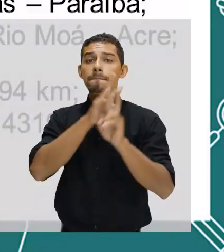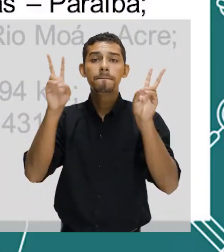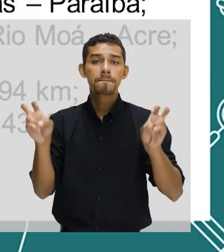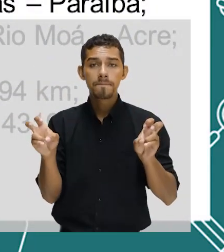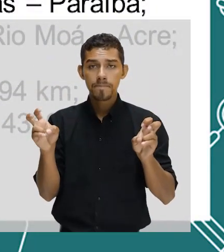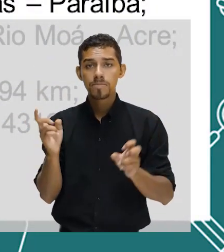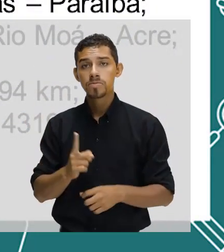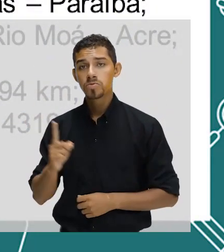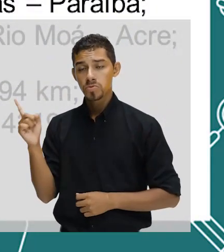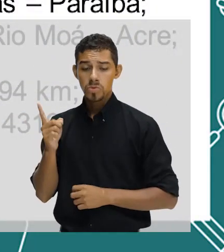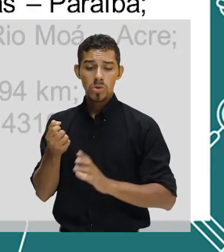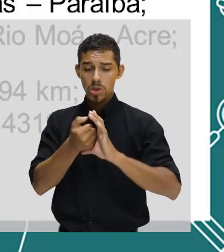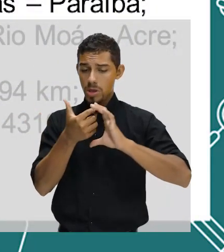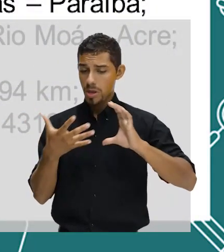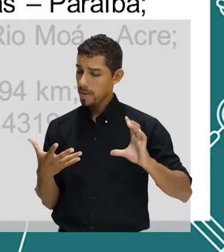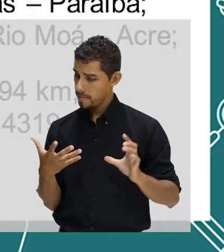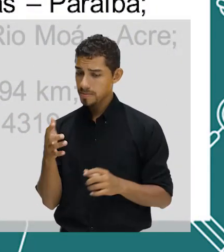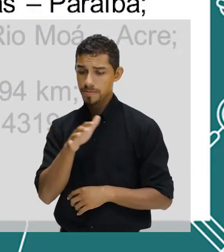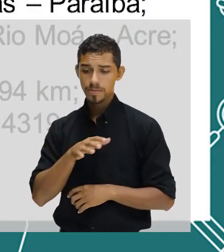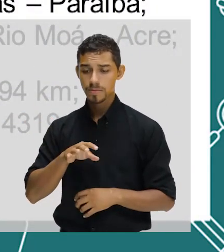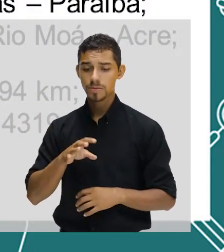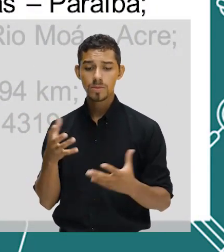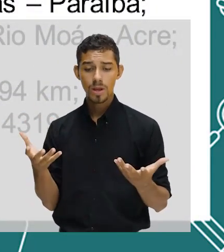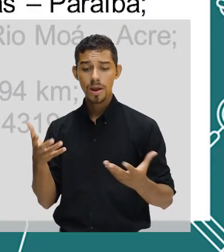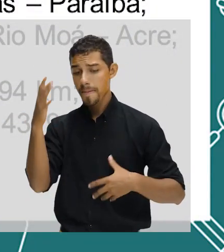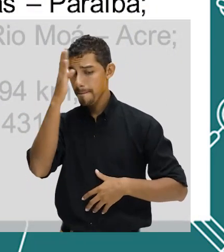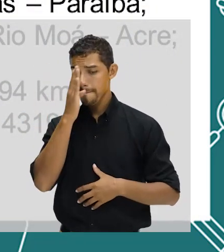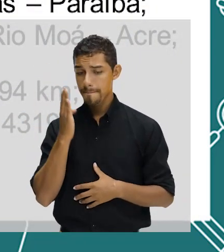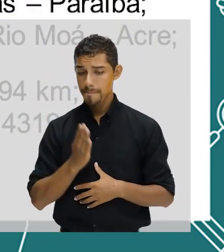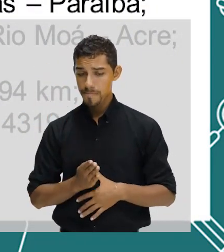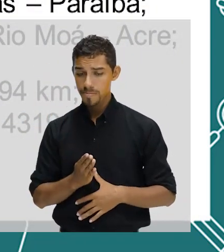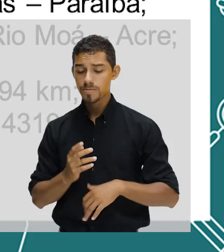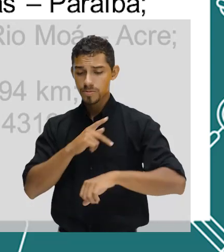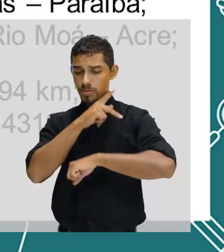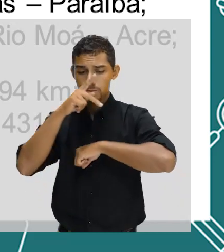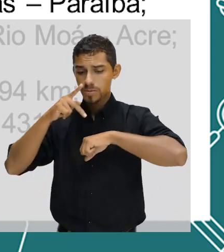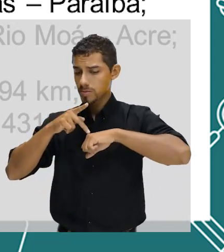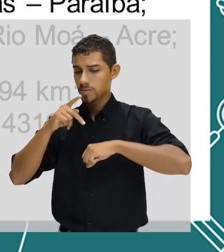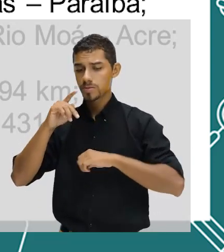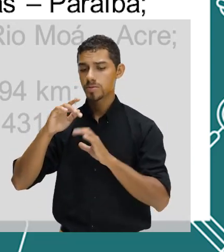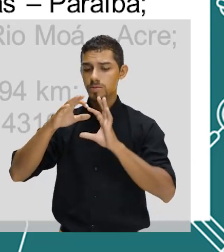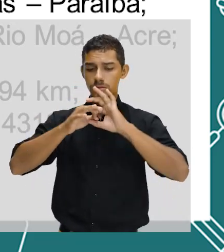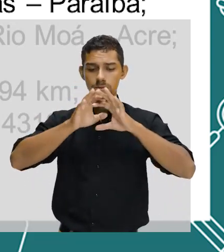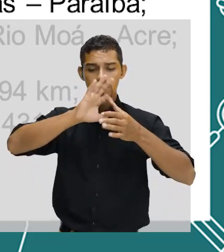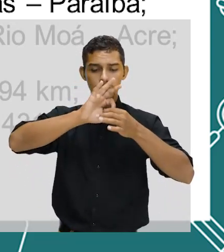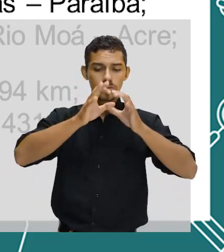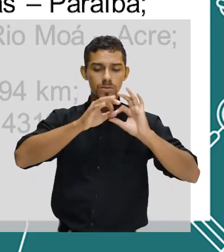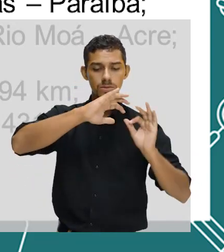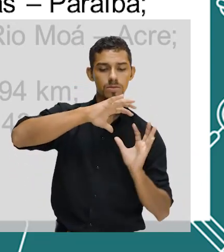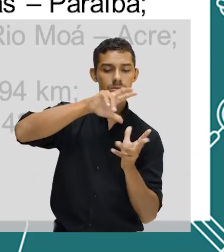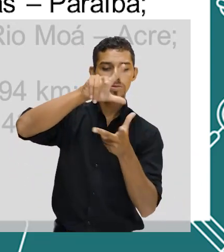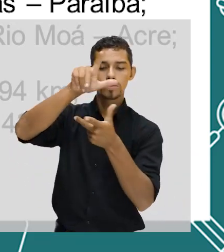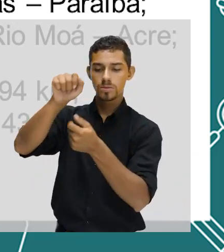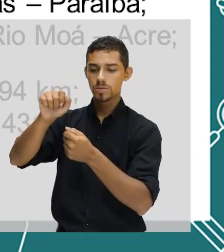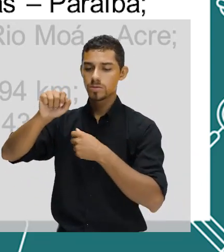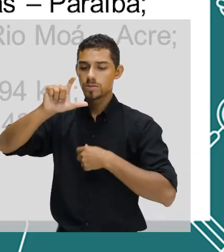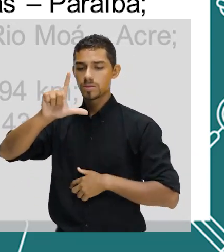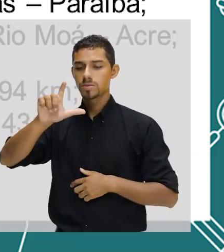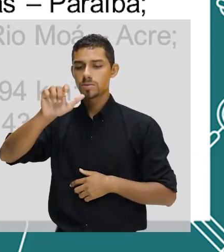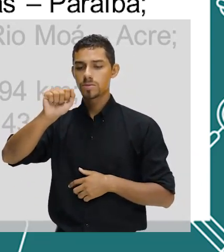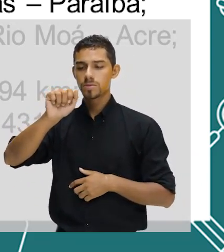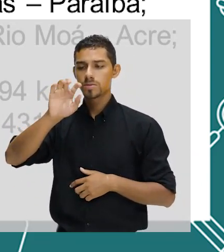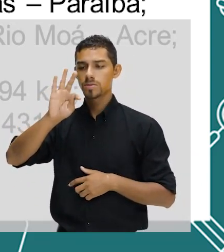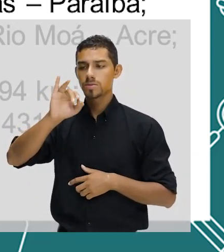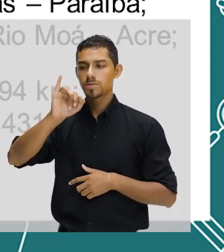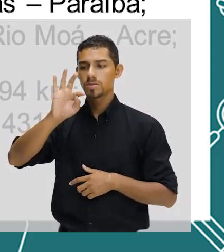nossas características territoriais, como eu te disse, o Brasil é um país continental, galera, tá certo? O Brasil, tanto em extensões de latitude, o que é latitude,